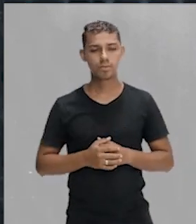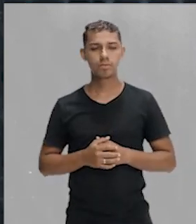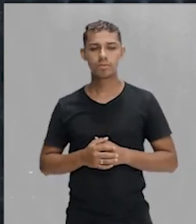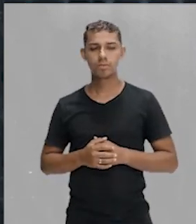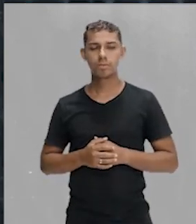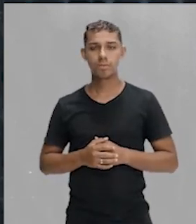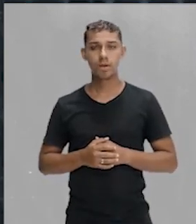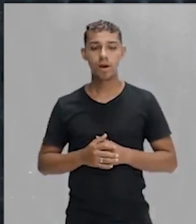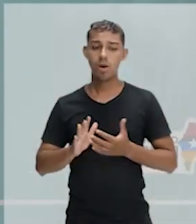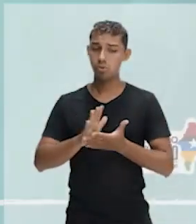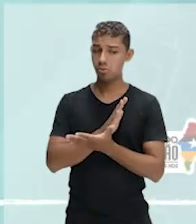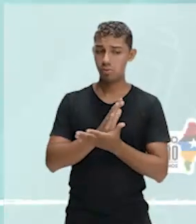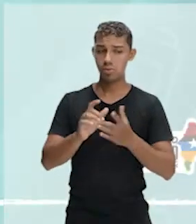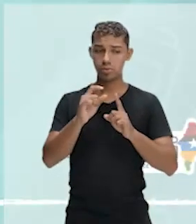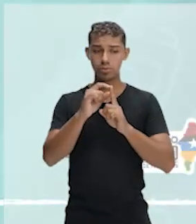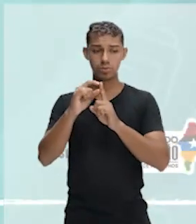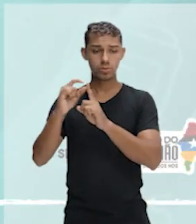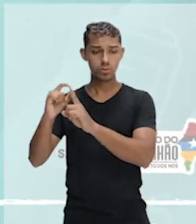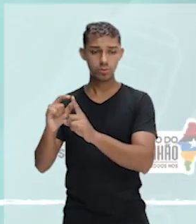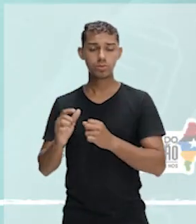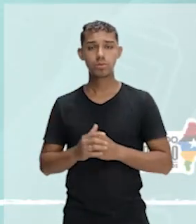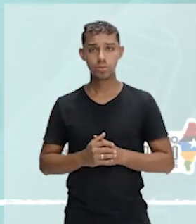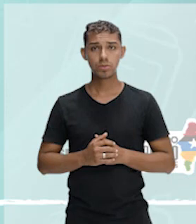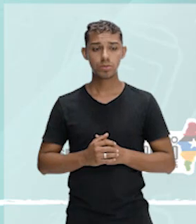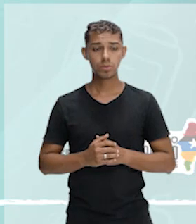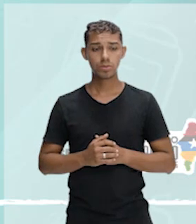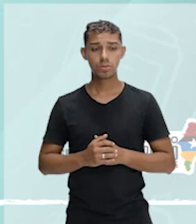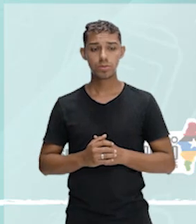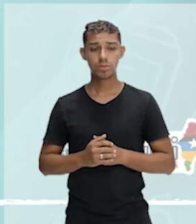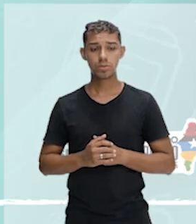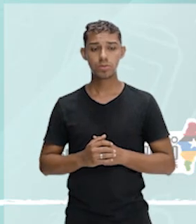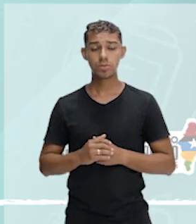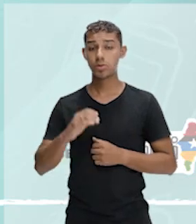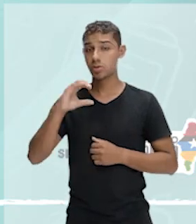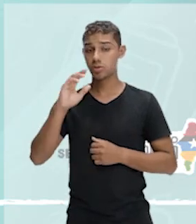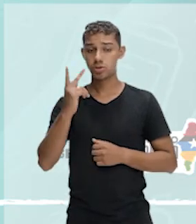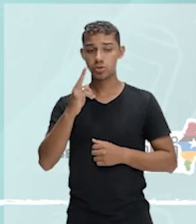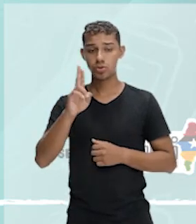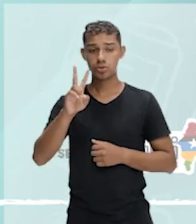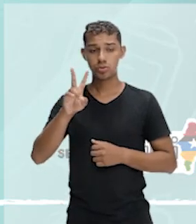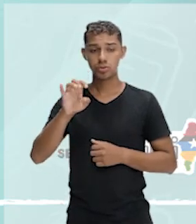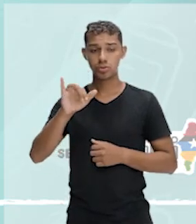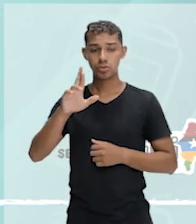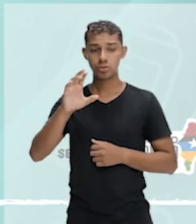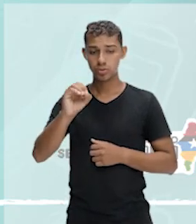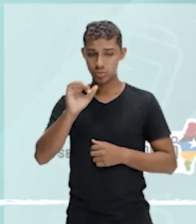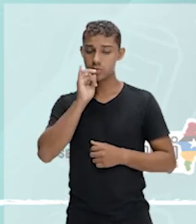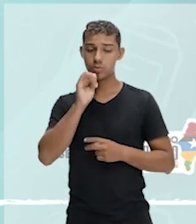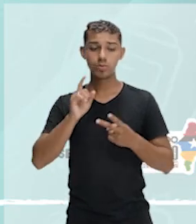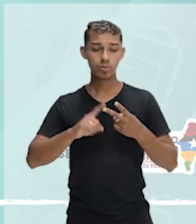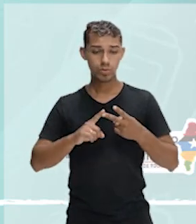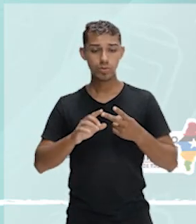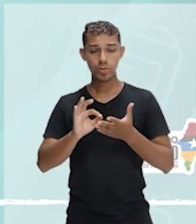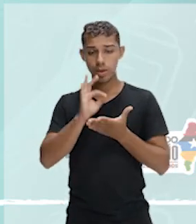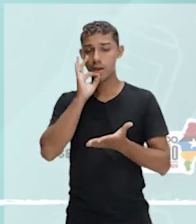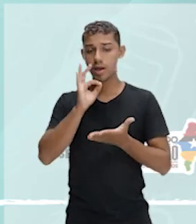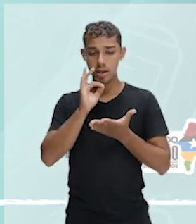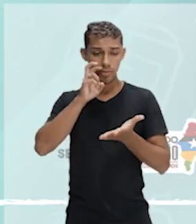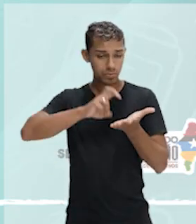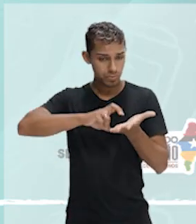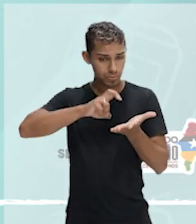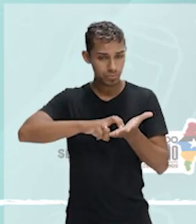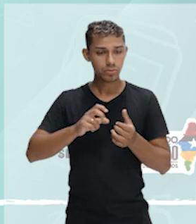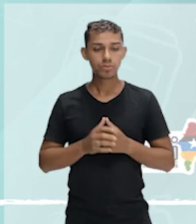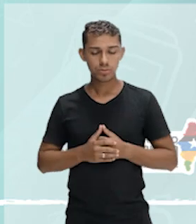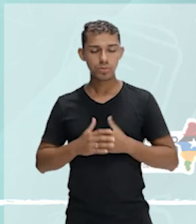né? Então, aqui eu tenho algumas palavras: ducha, que é chuveiro, desayuna, tomar café da manhã, confortável,